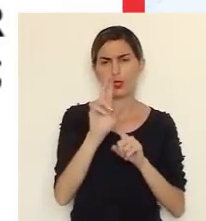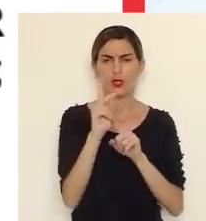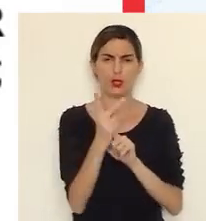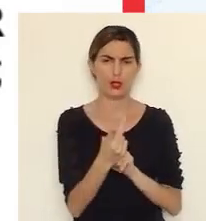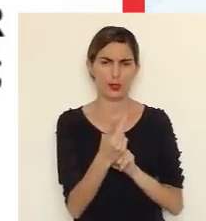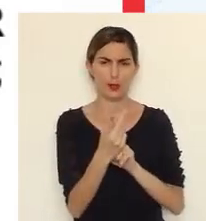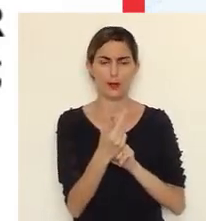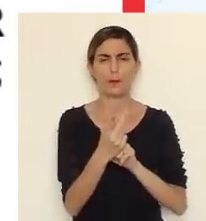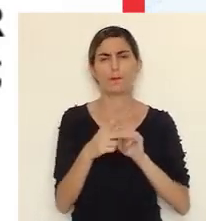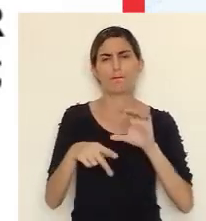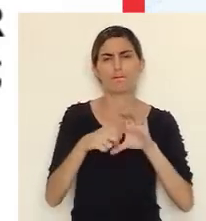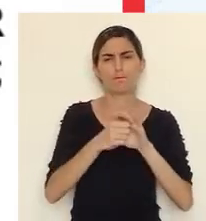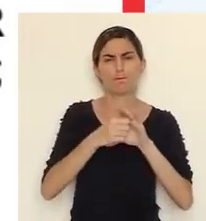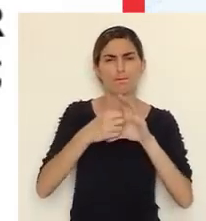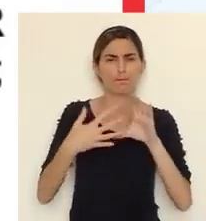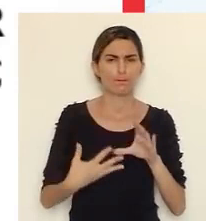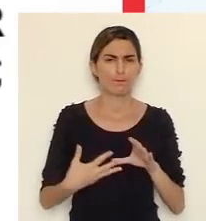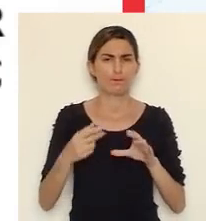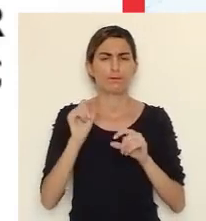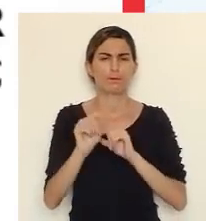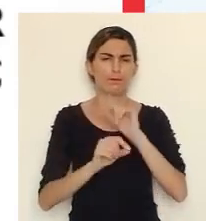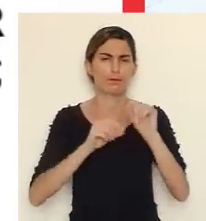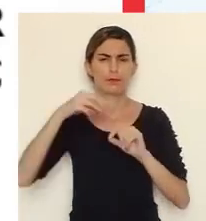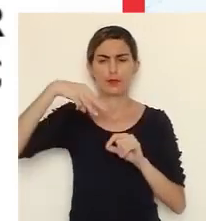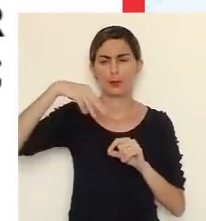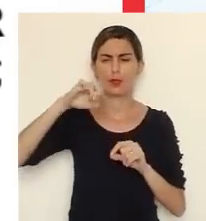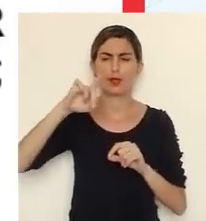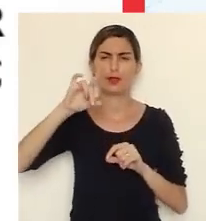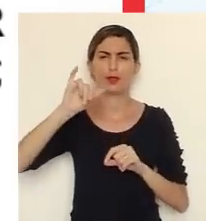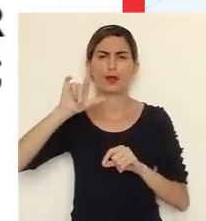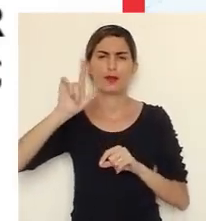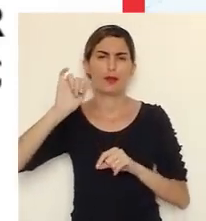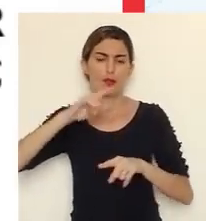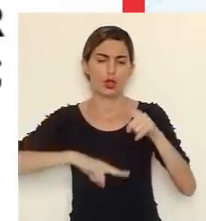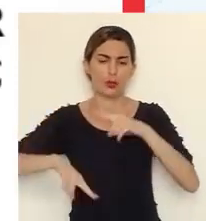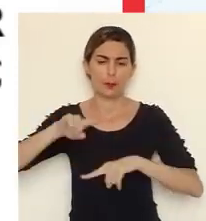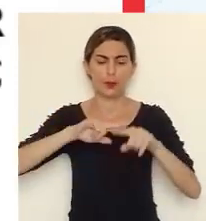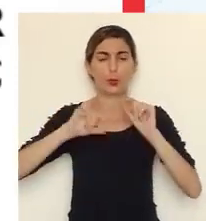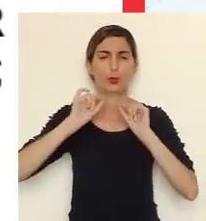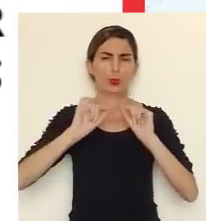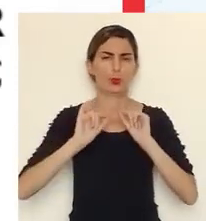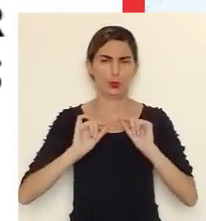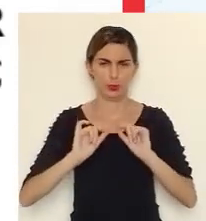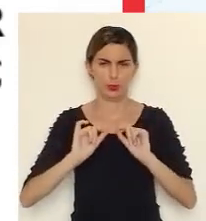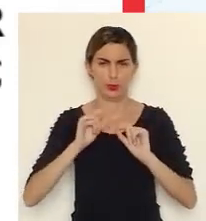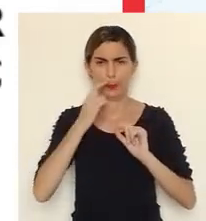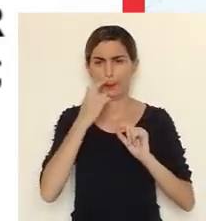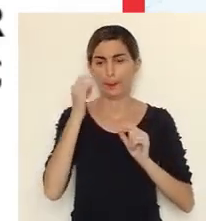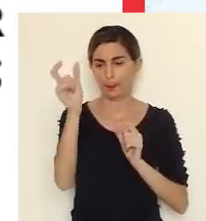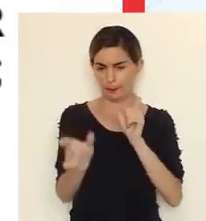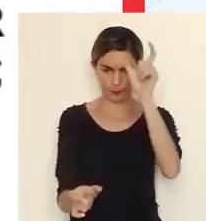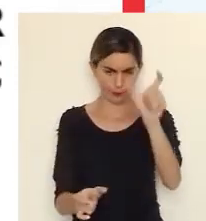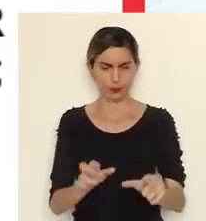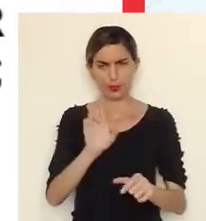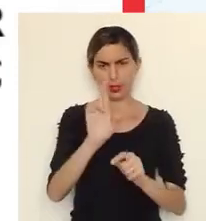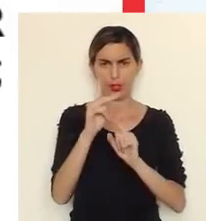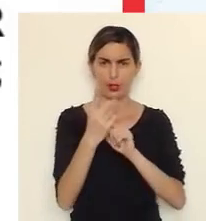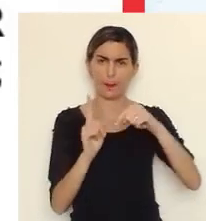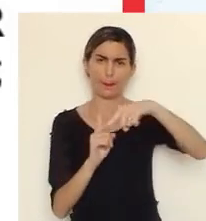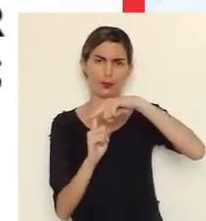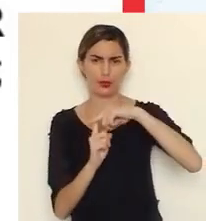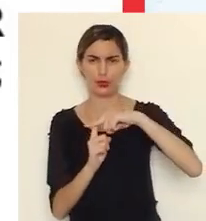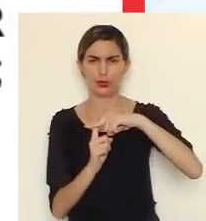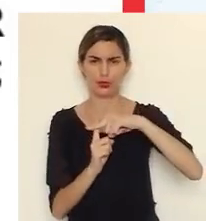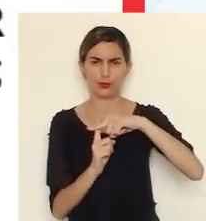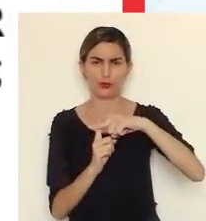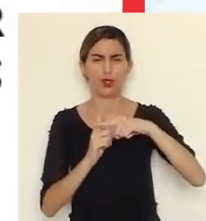fator RH é um caráter mendeliano dominante. Assim, indivíduos que têm